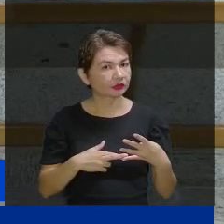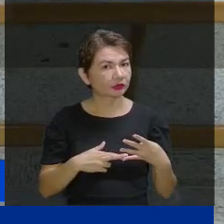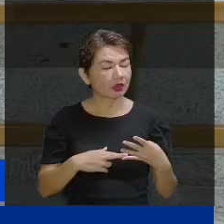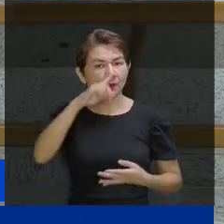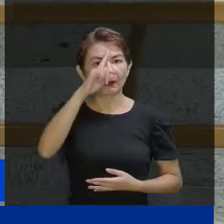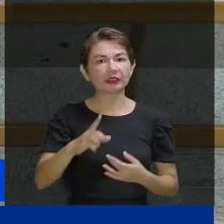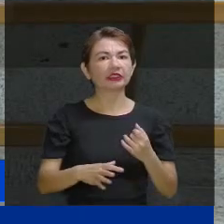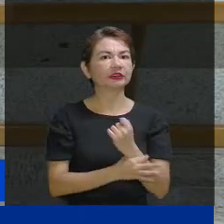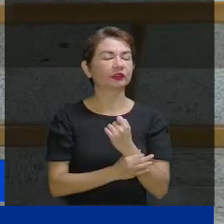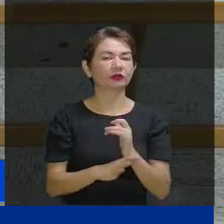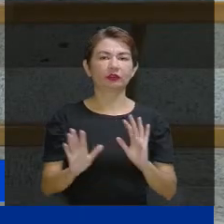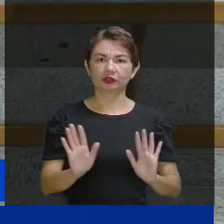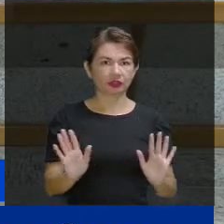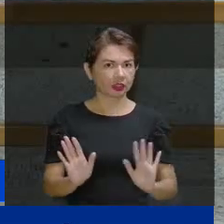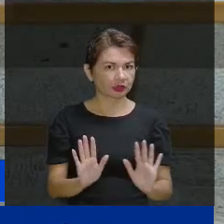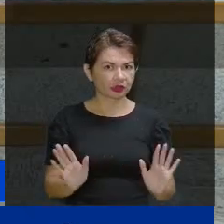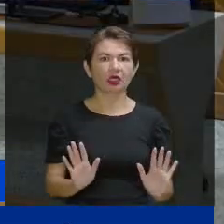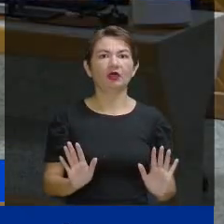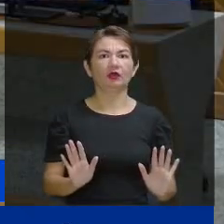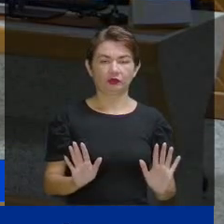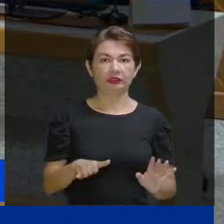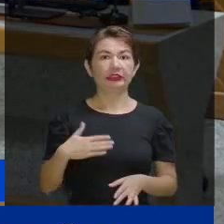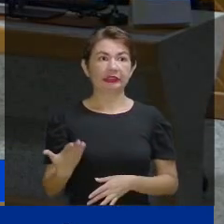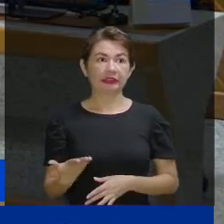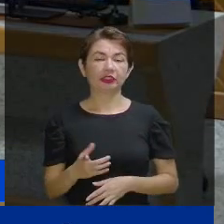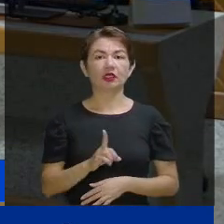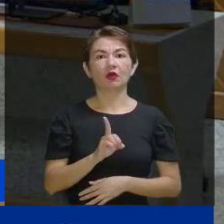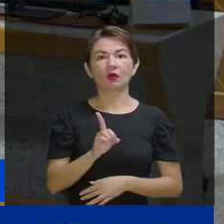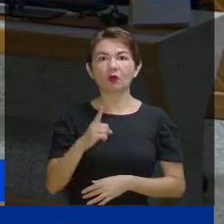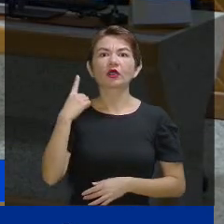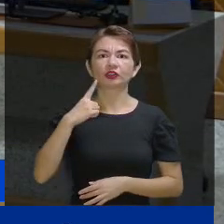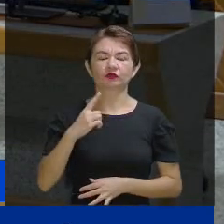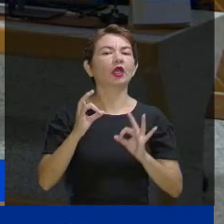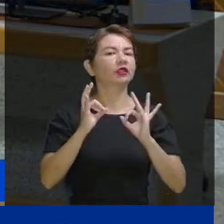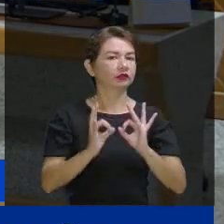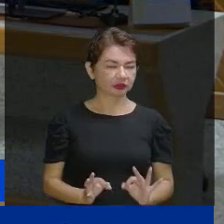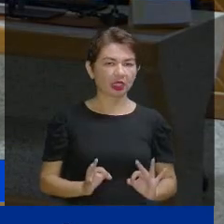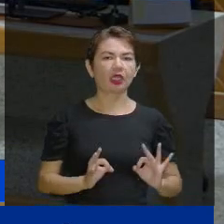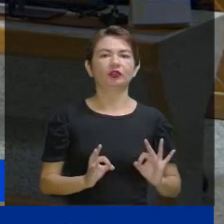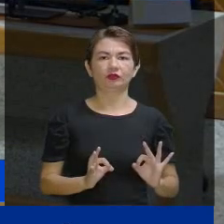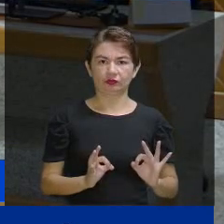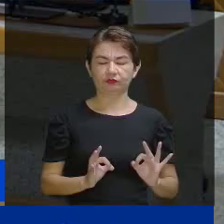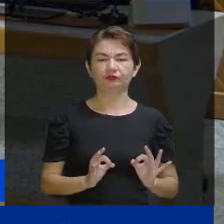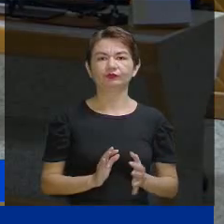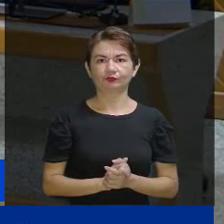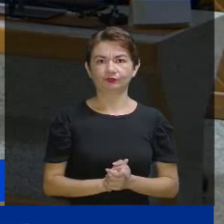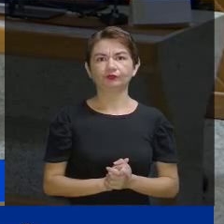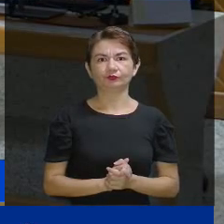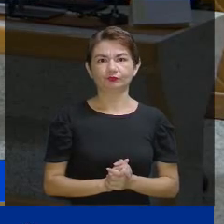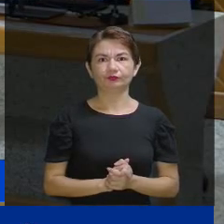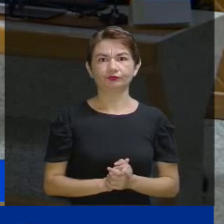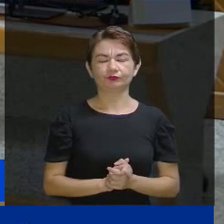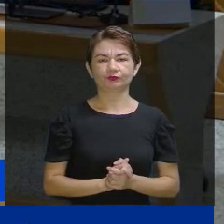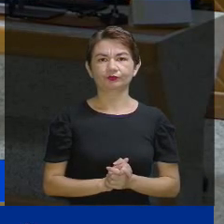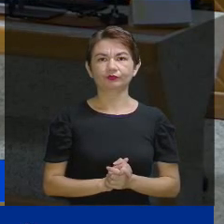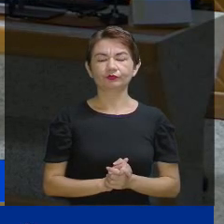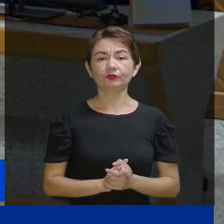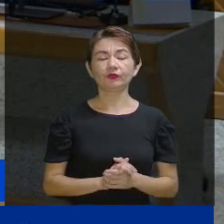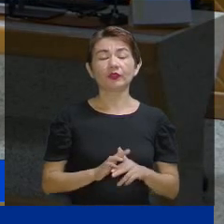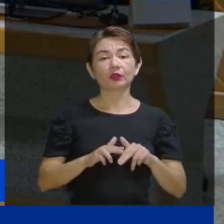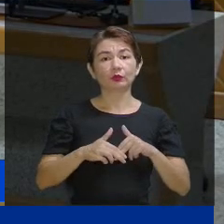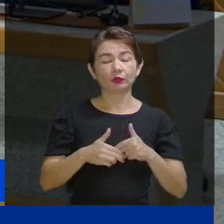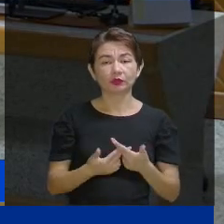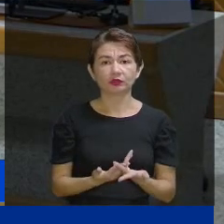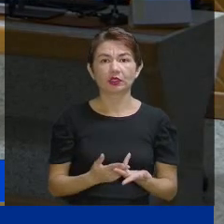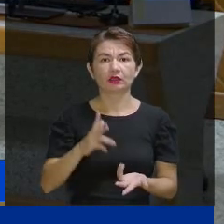MS. Então eu penso que ele tem razão, porque os aclaratórios seriam em cima da decisão em que